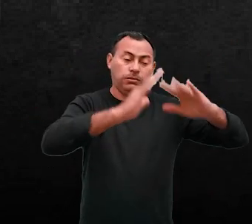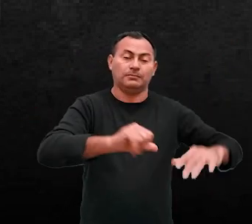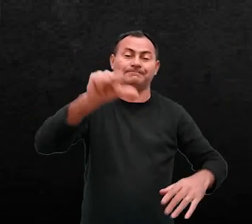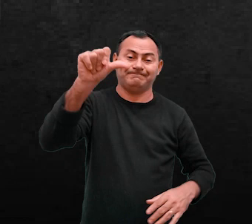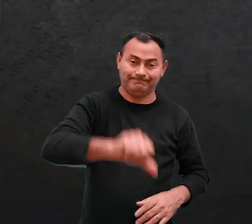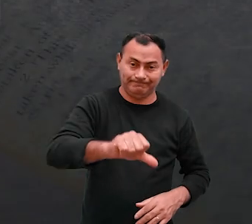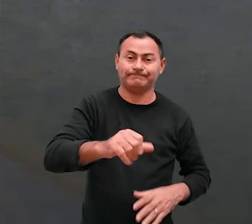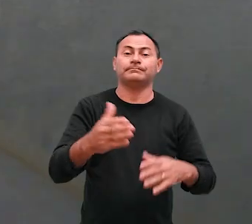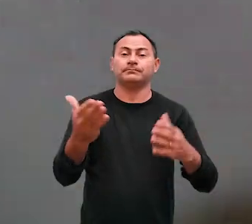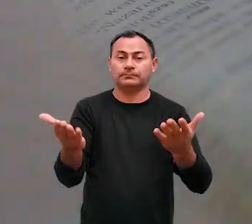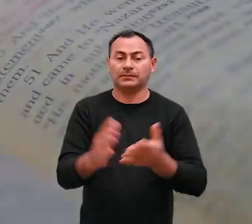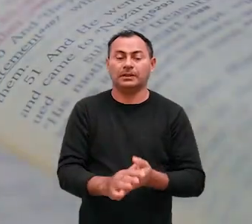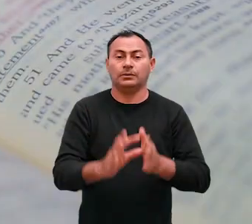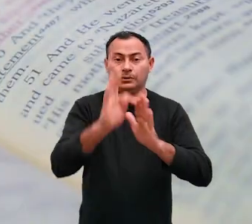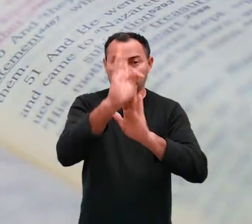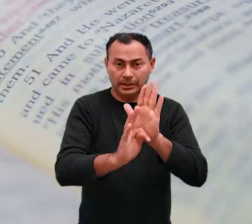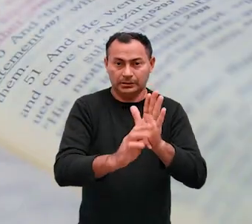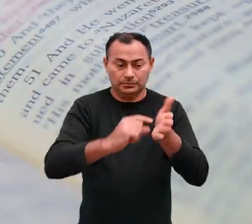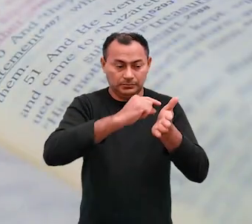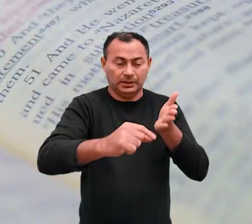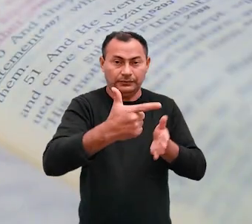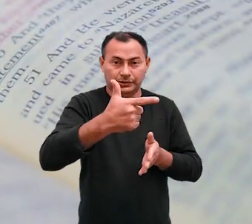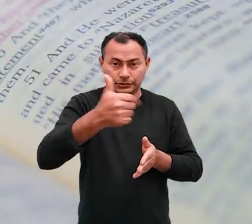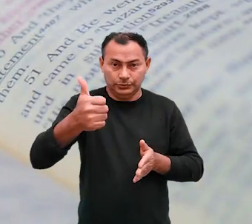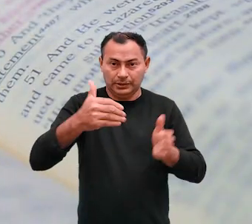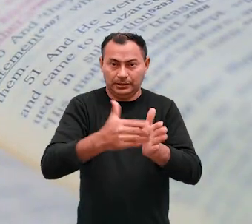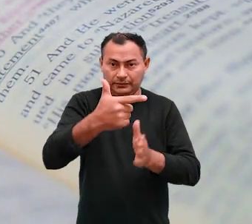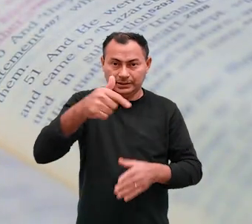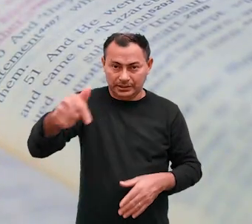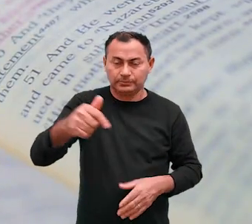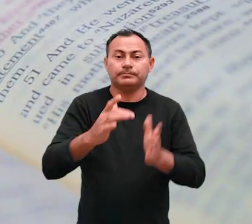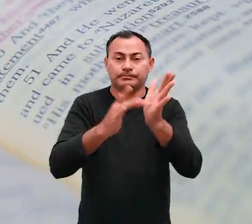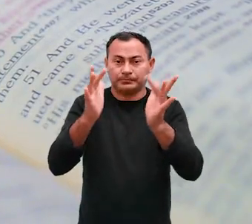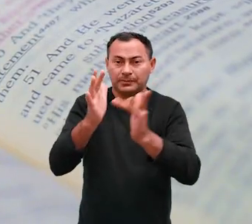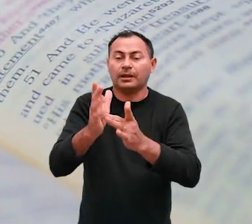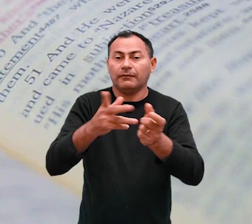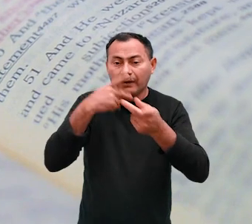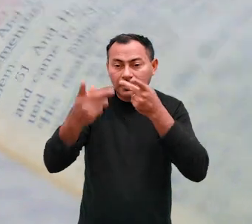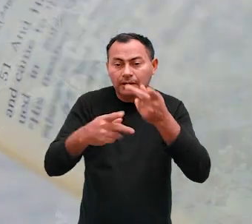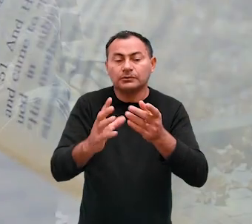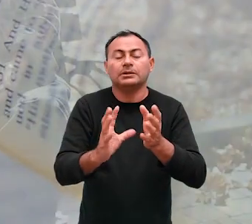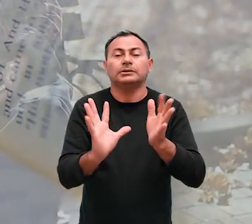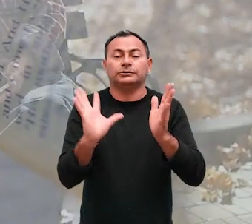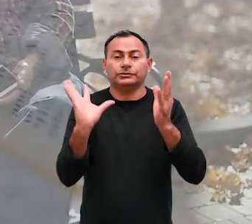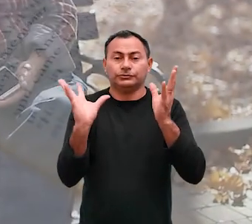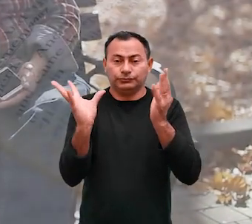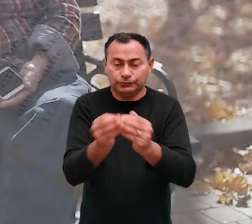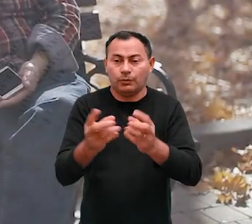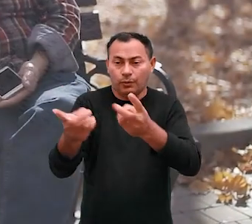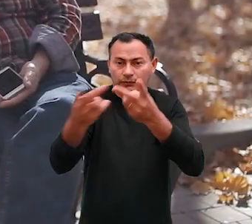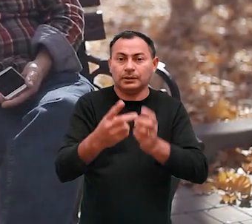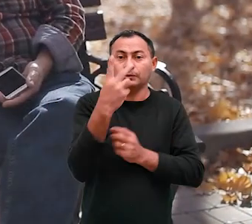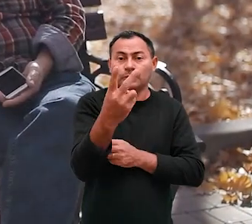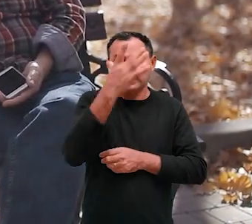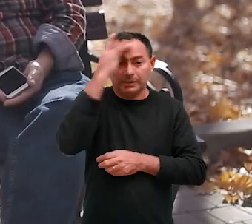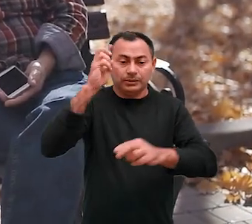queda. Na passagem que vai dos versículos 21 ao 27, Jesus está finalizando seu convite. Duas